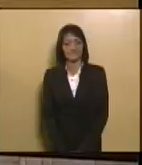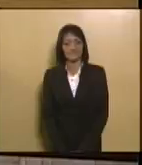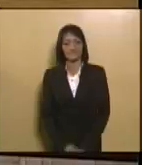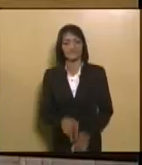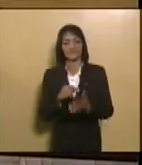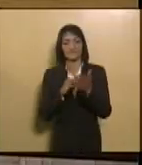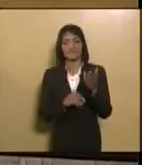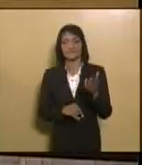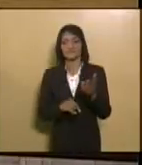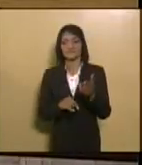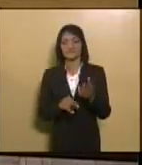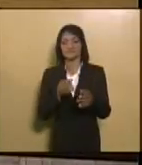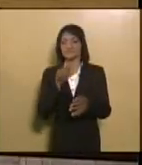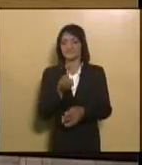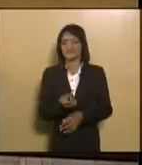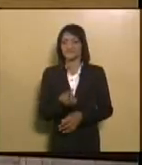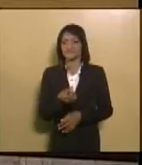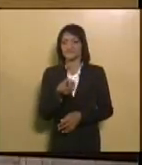Requerimento número